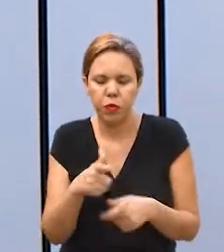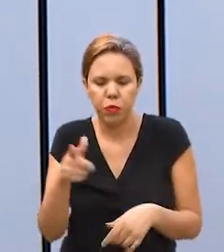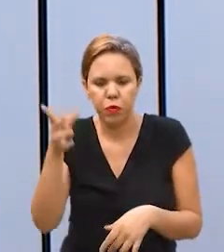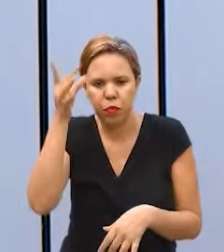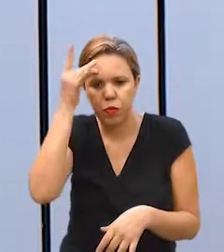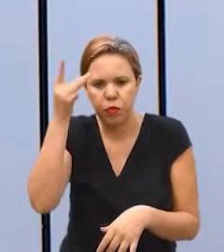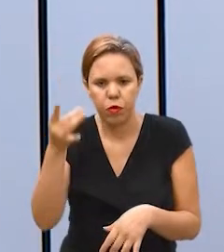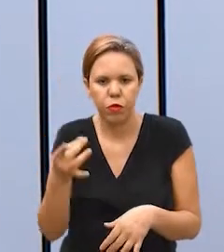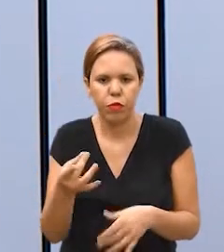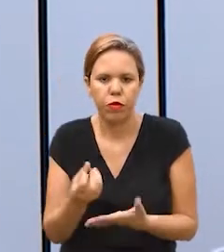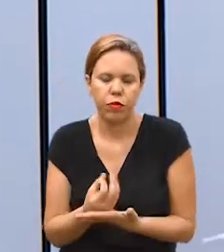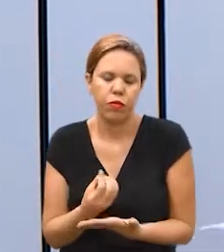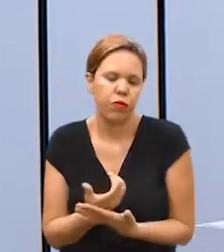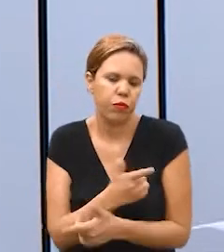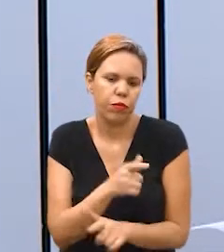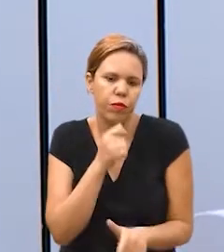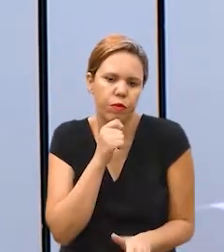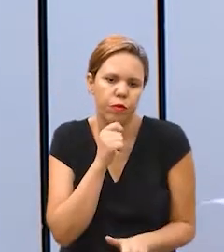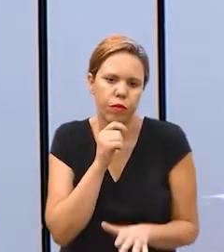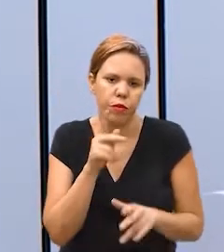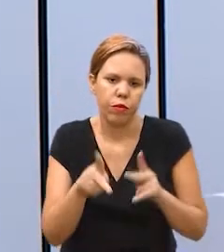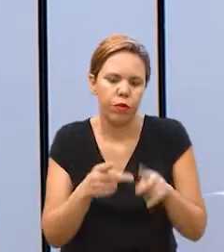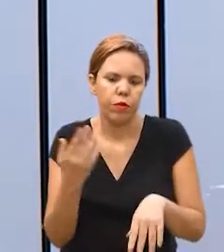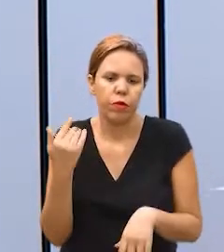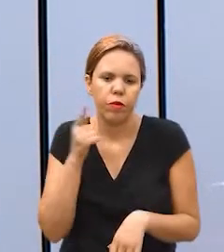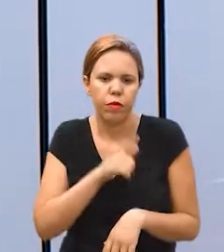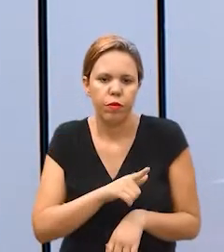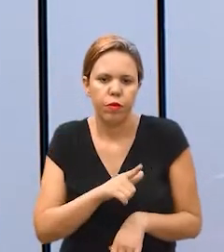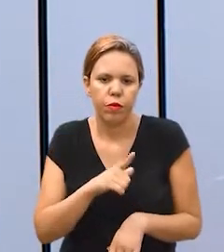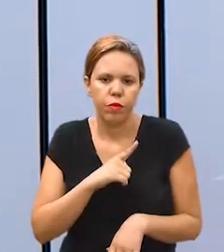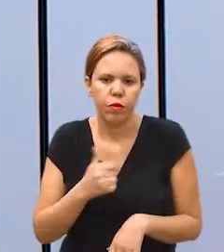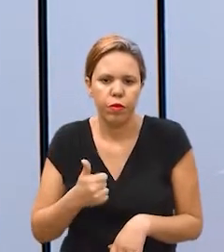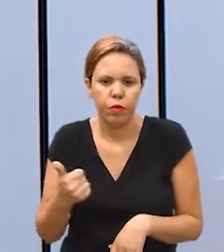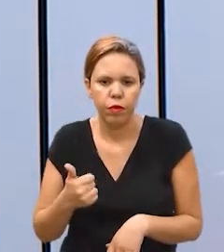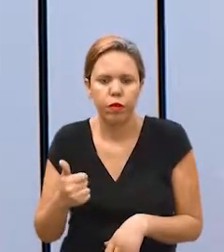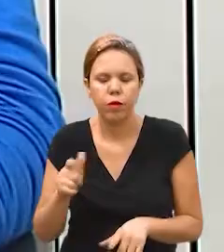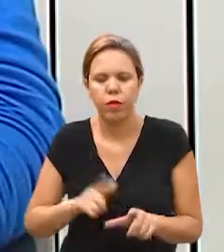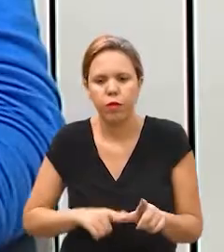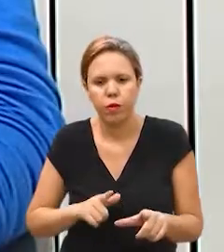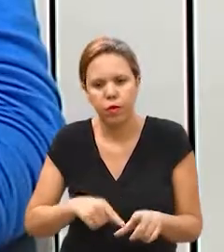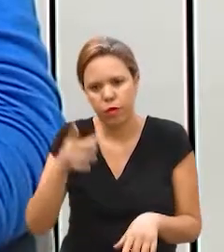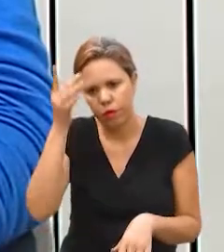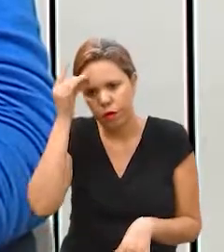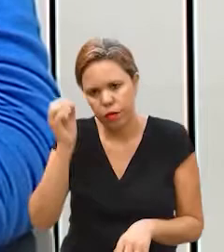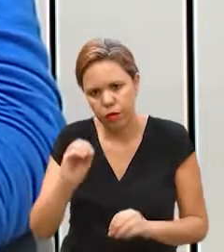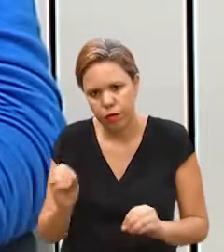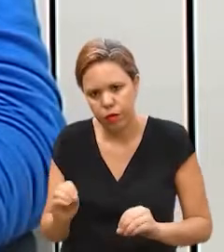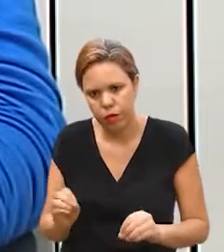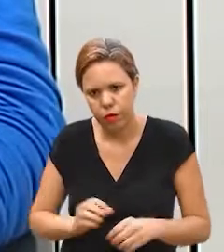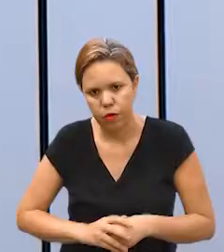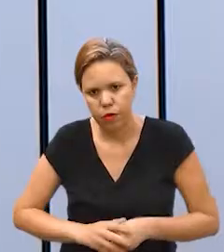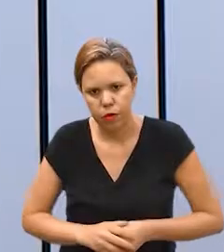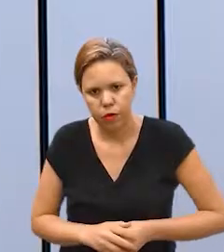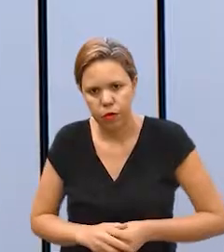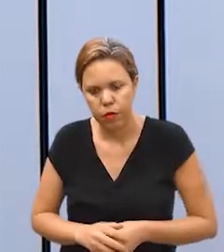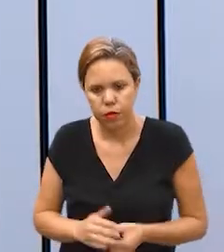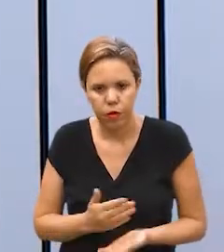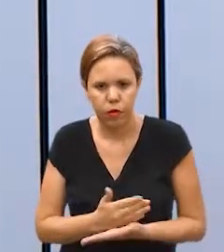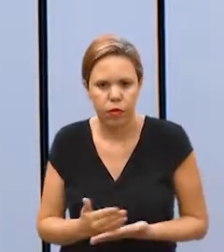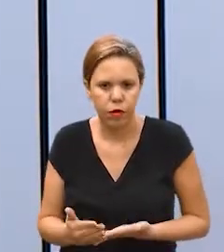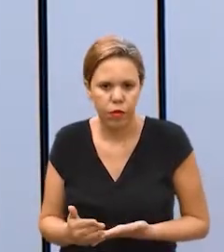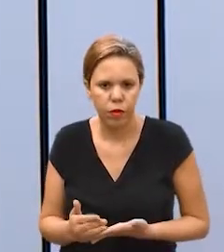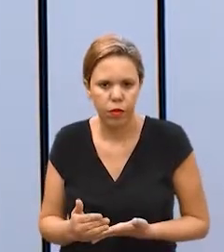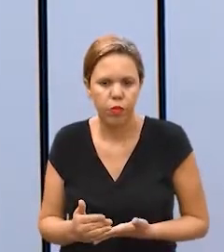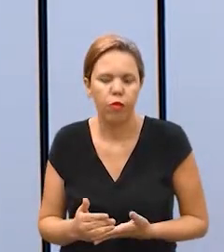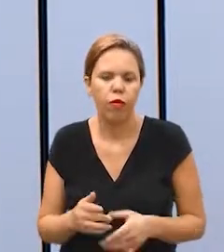daquela forma que a pessoa não conseguiu ter as primeiras letras, ser iniciada